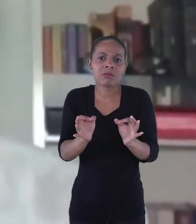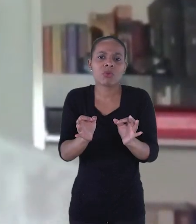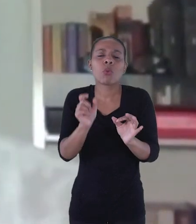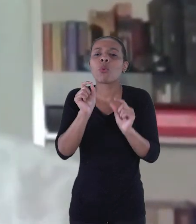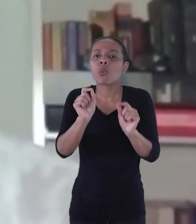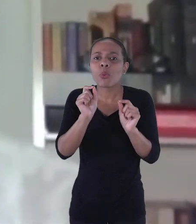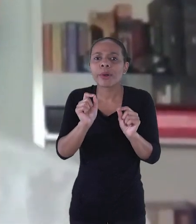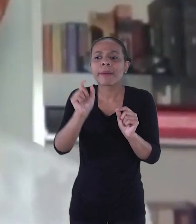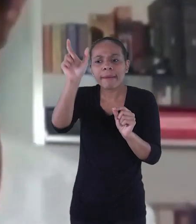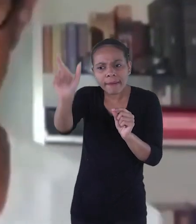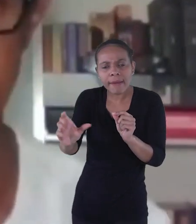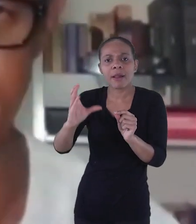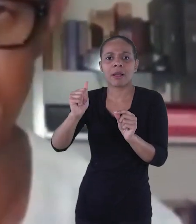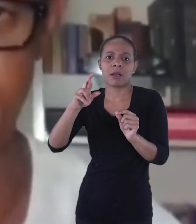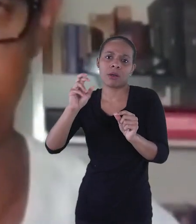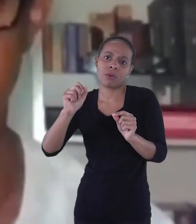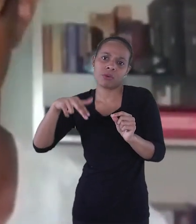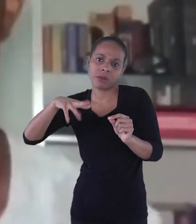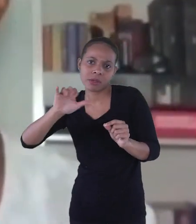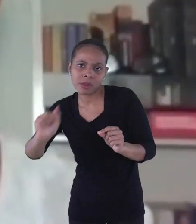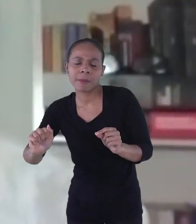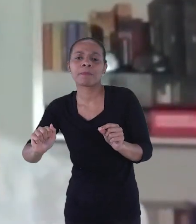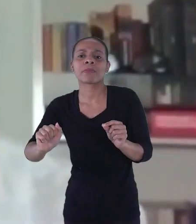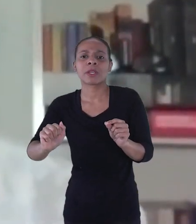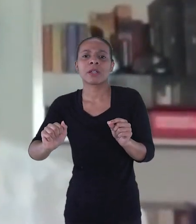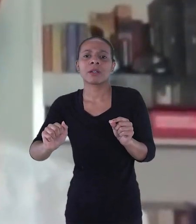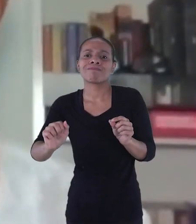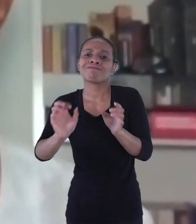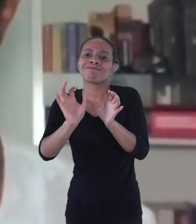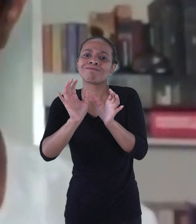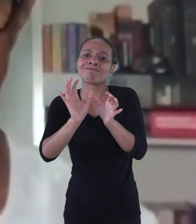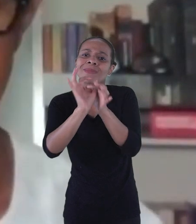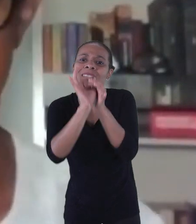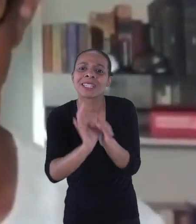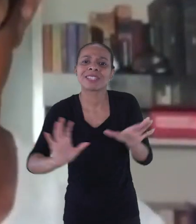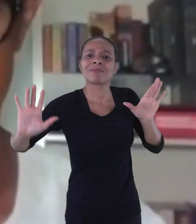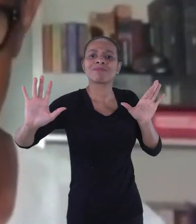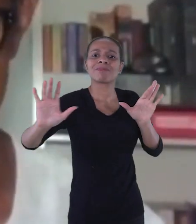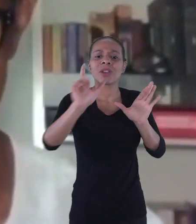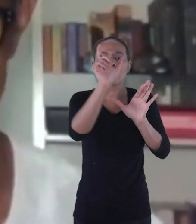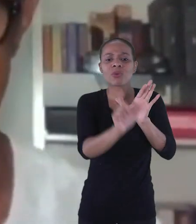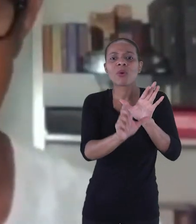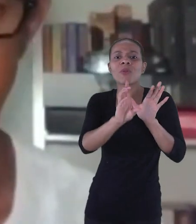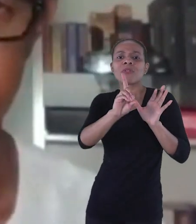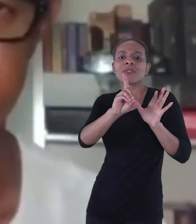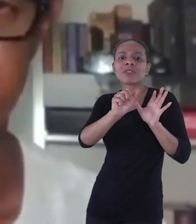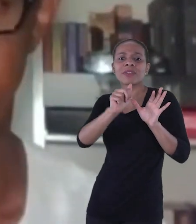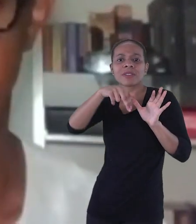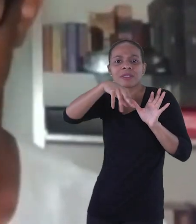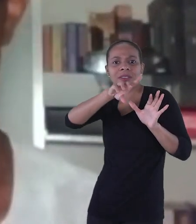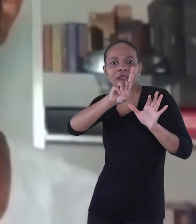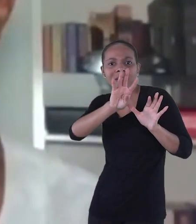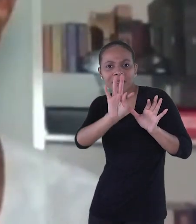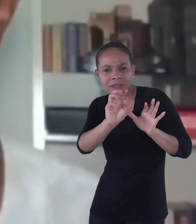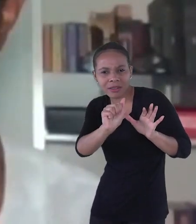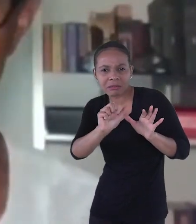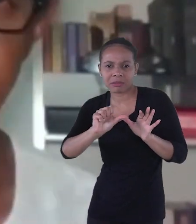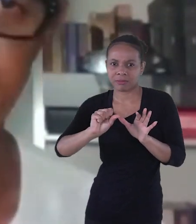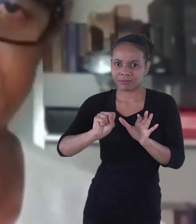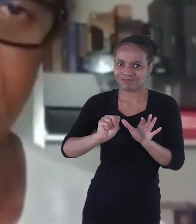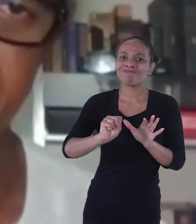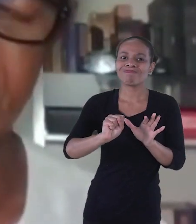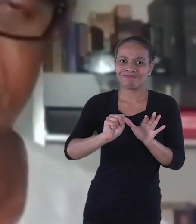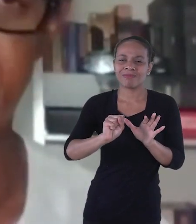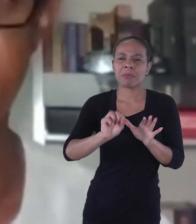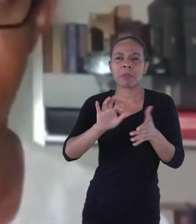Carolina a um rompimento, a partir de 65, com Audálio Dantas. Lá em 76, volta de